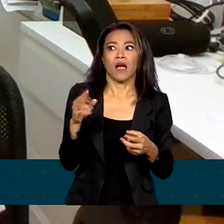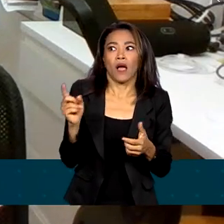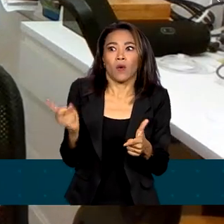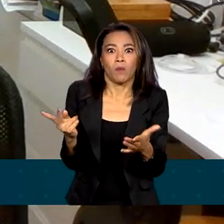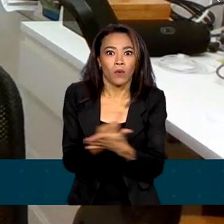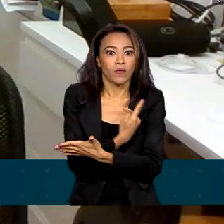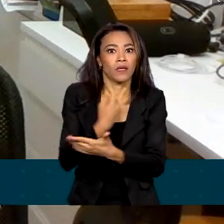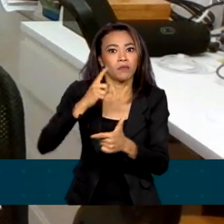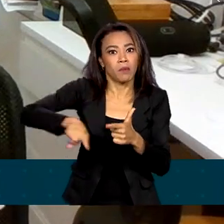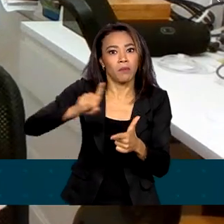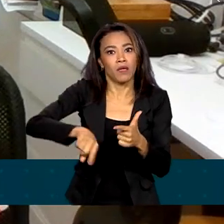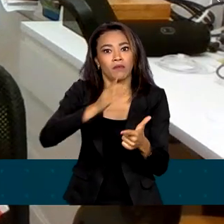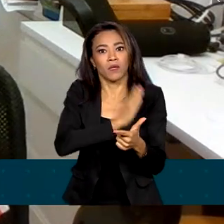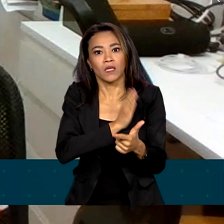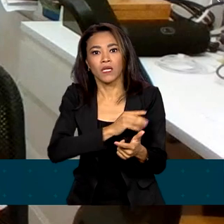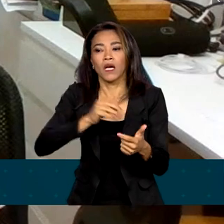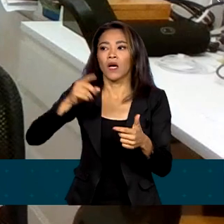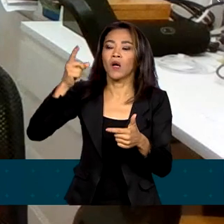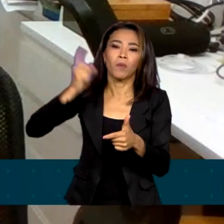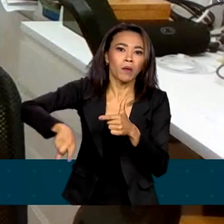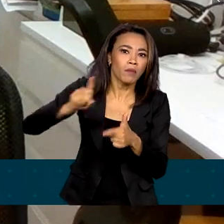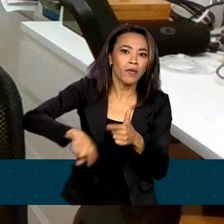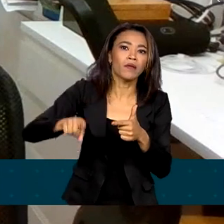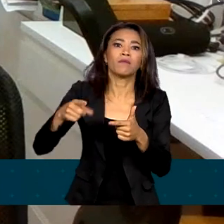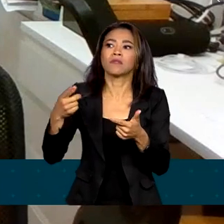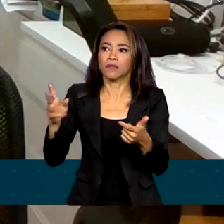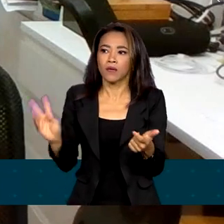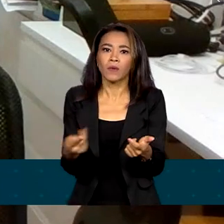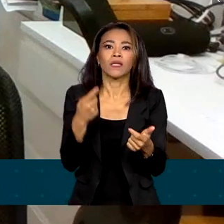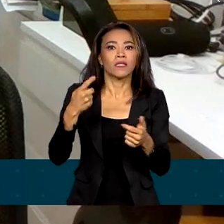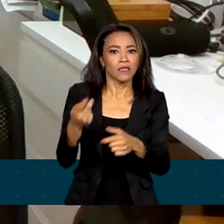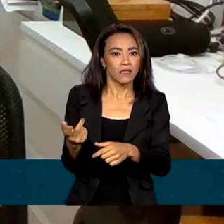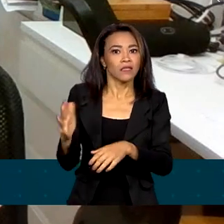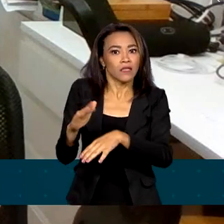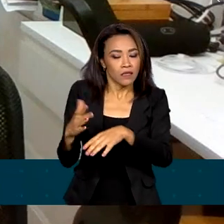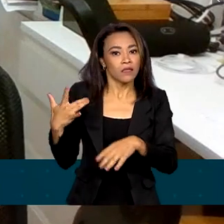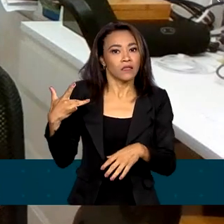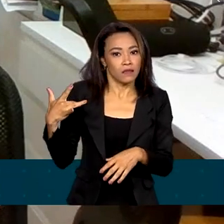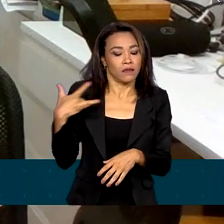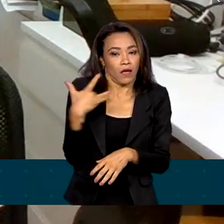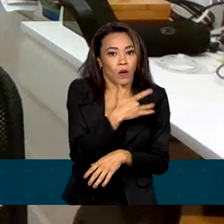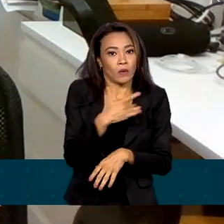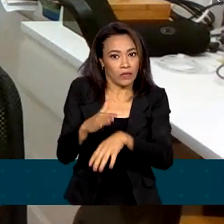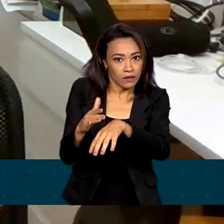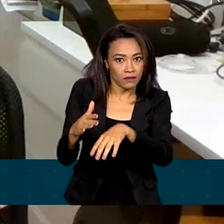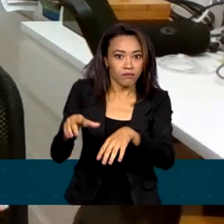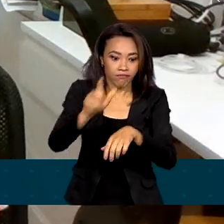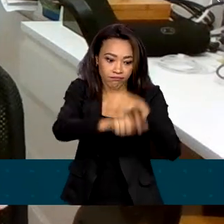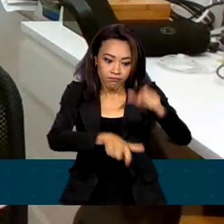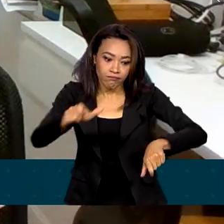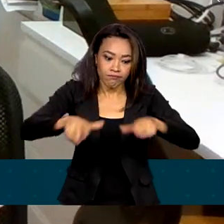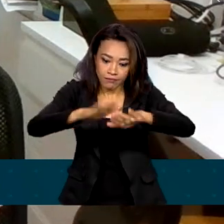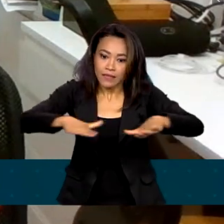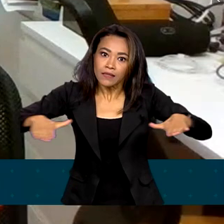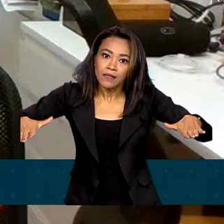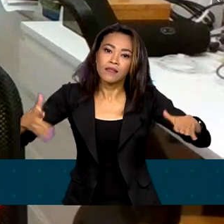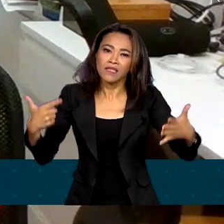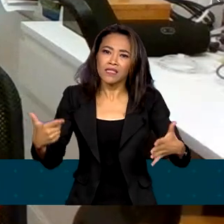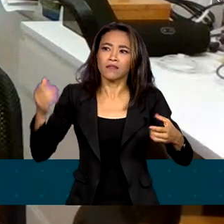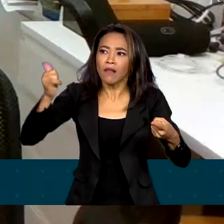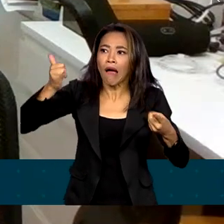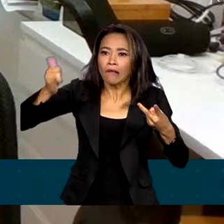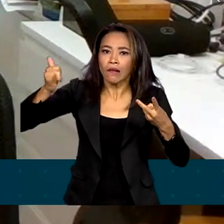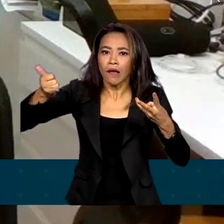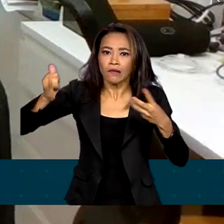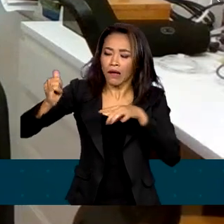miocardite, doenças em crianças. Então, são as mesmas narrativas que estão sendo implementadas nesse momento, e isso faz todo